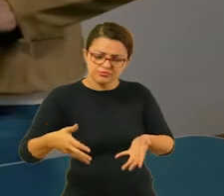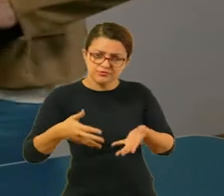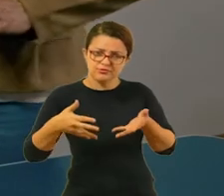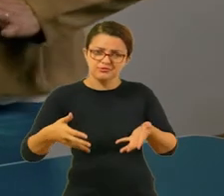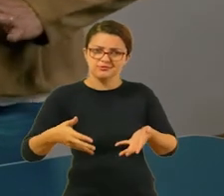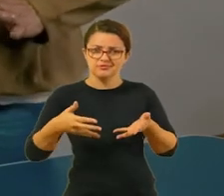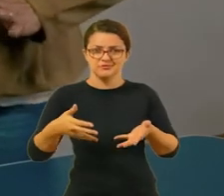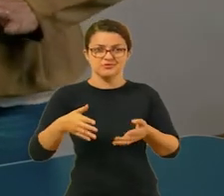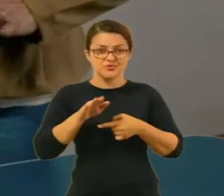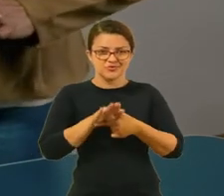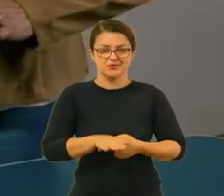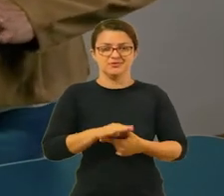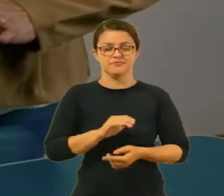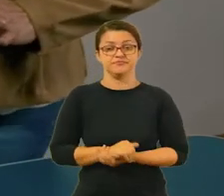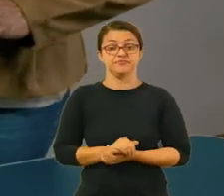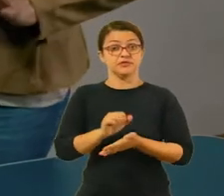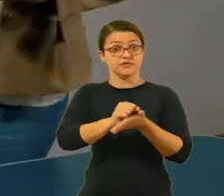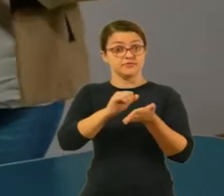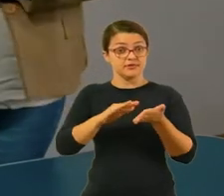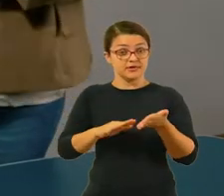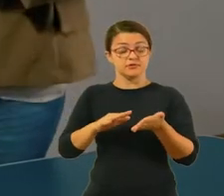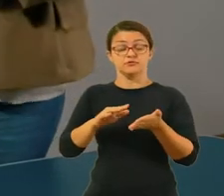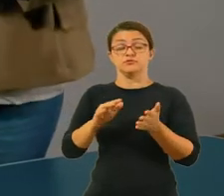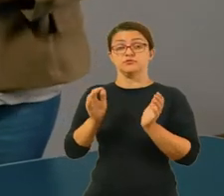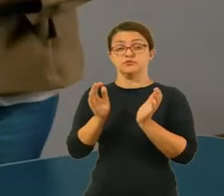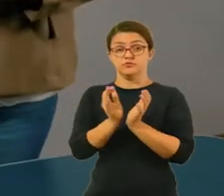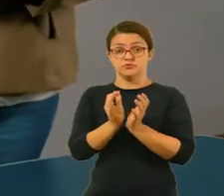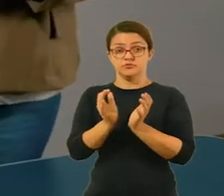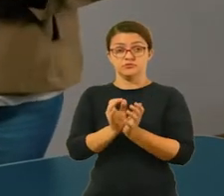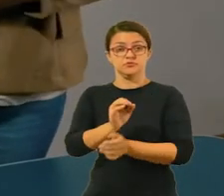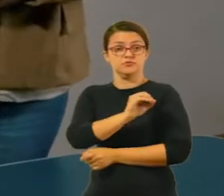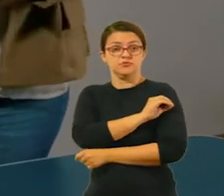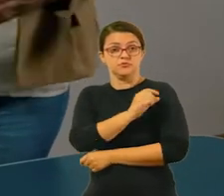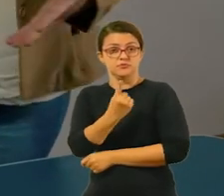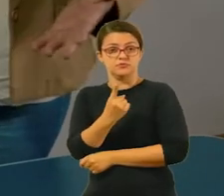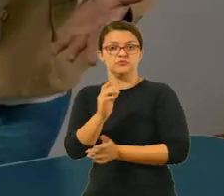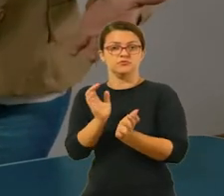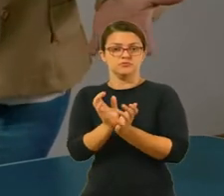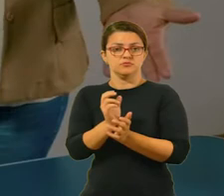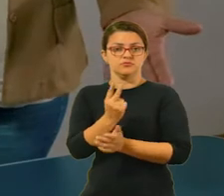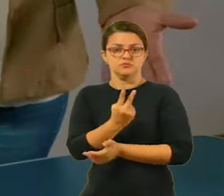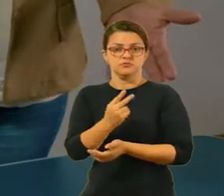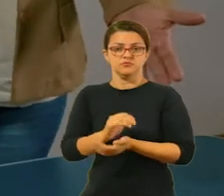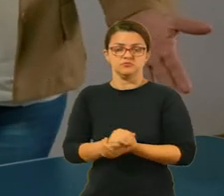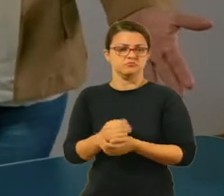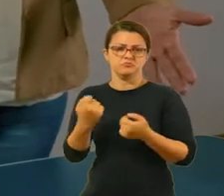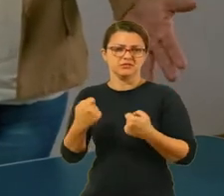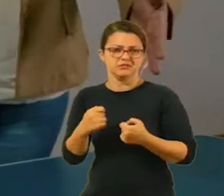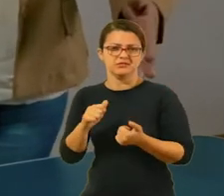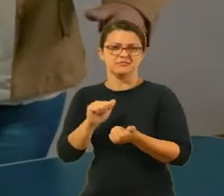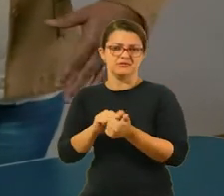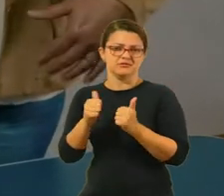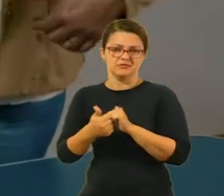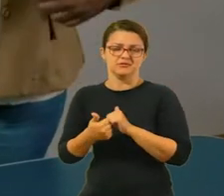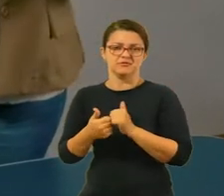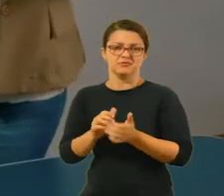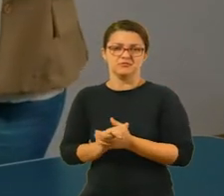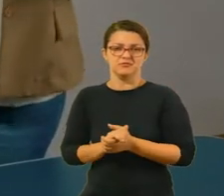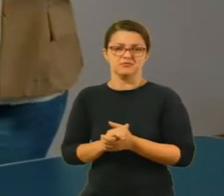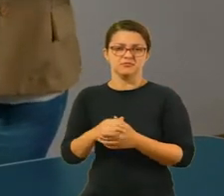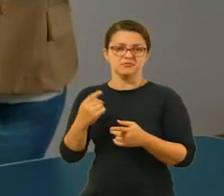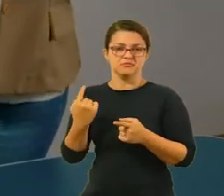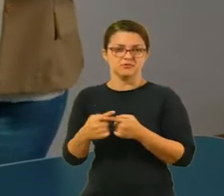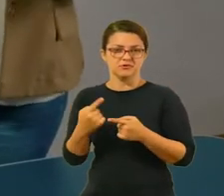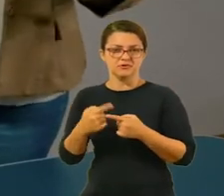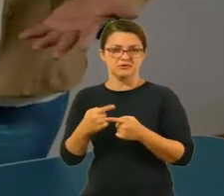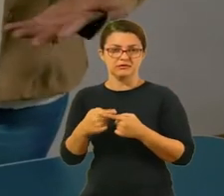Então, para as atividades, né, das crianças do pré-1 e do pré-2, não precisamos de nenhuma adaptação, porque é o objetivo de que a